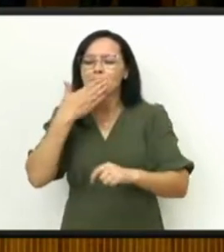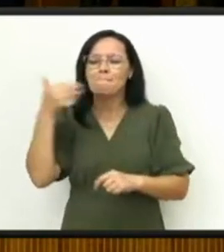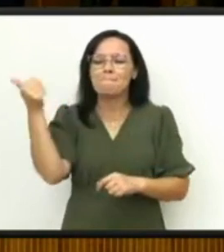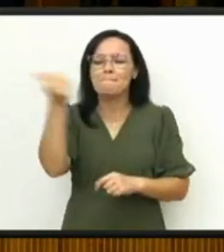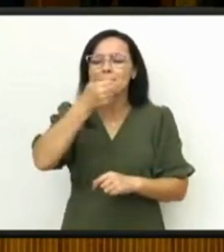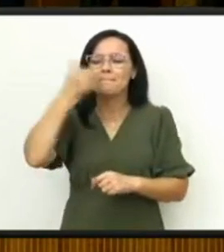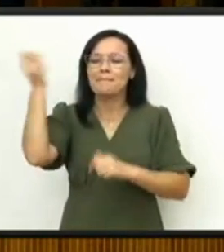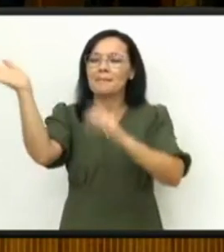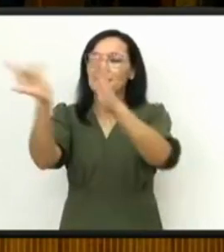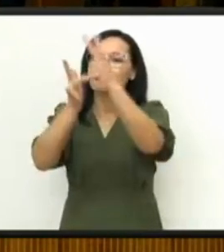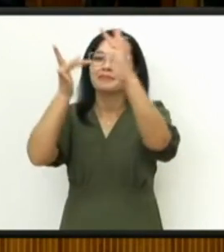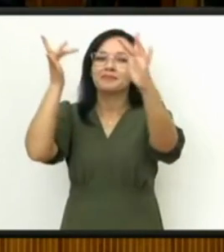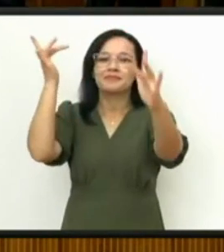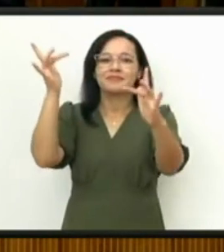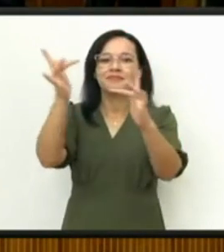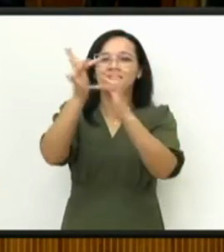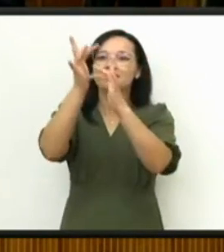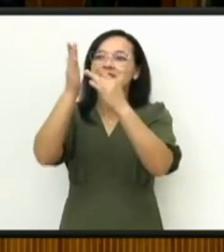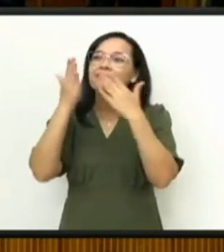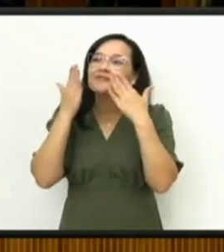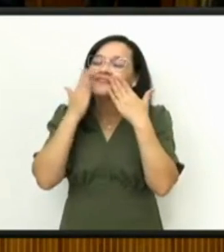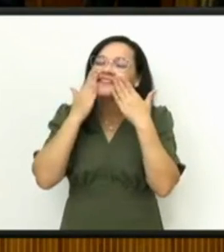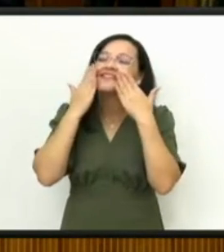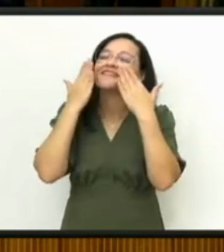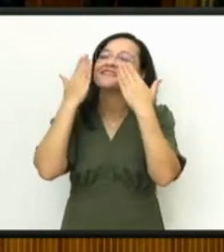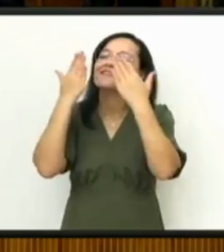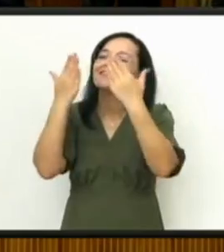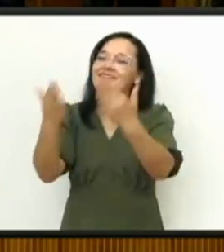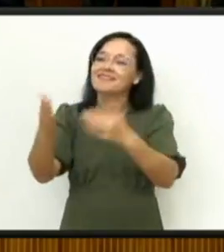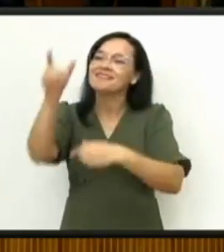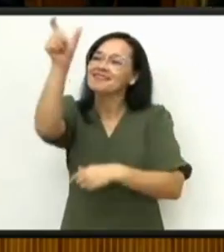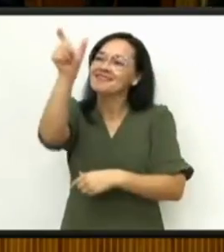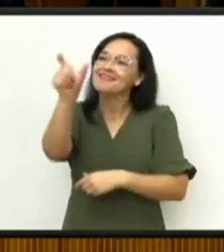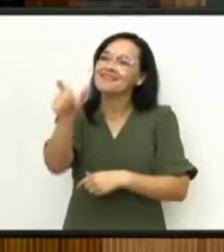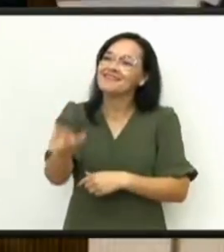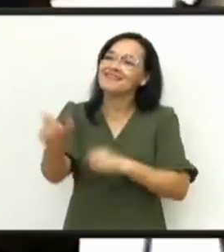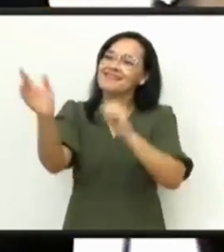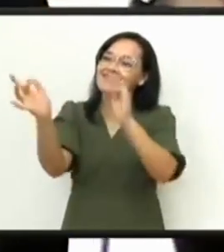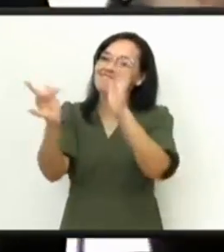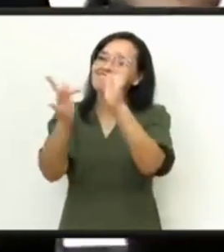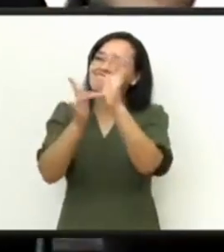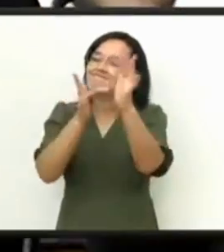como ver a Cristo, pois nunca